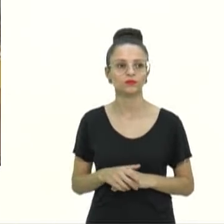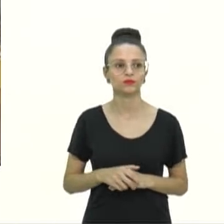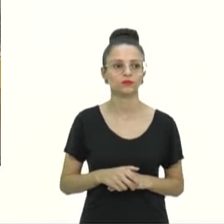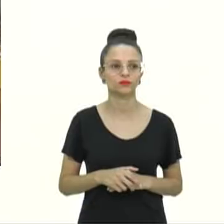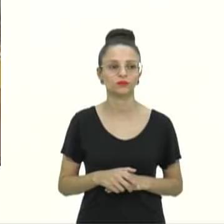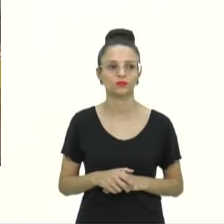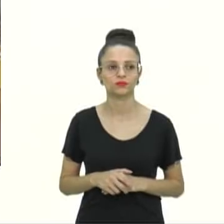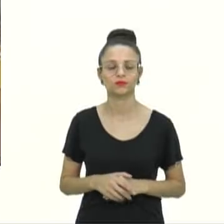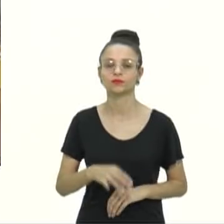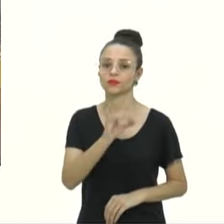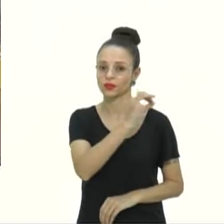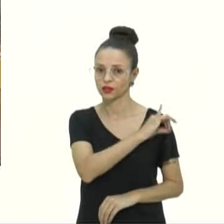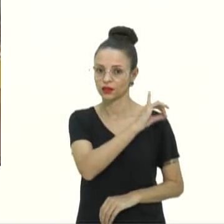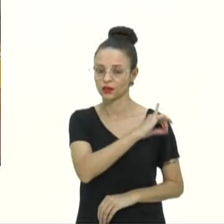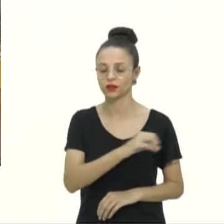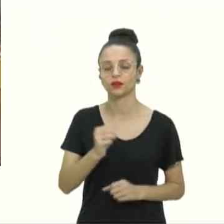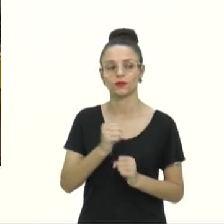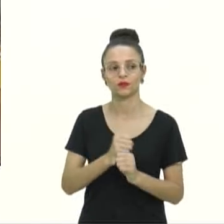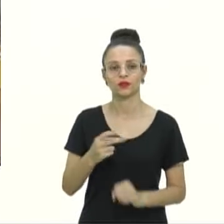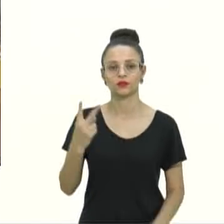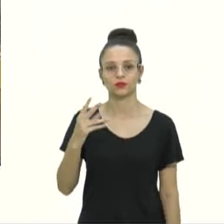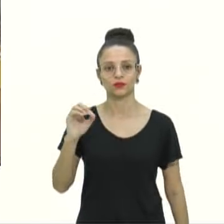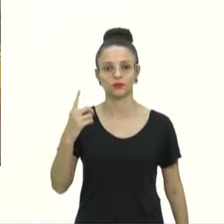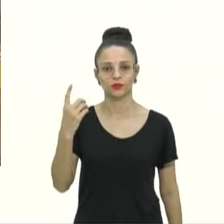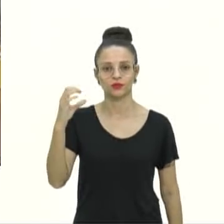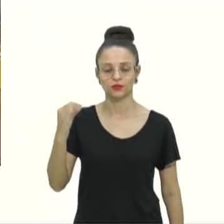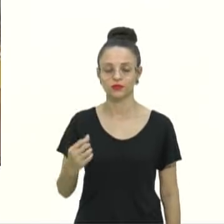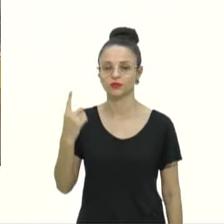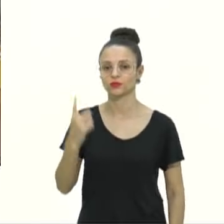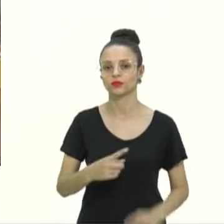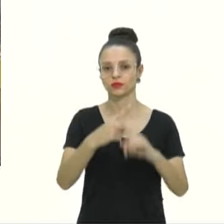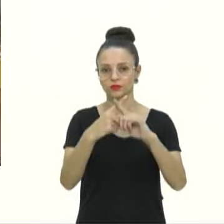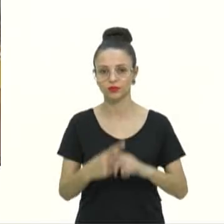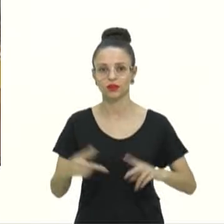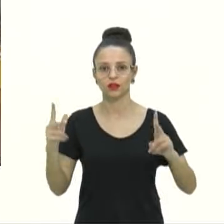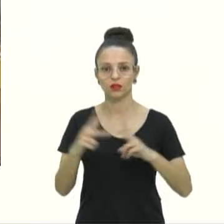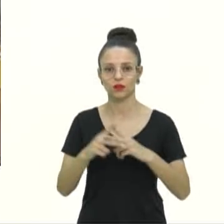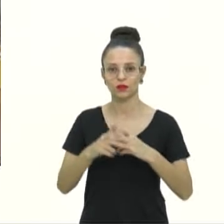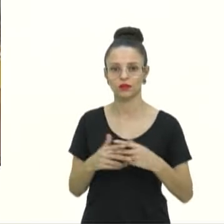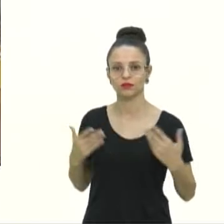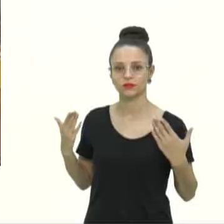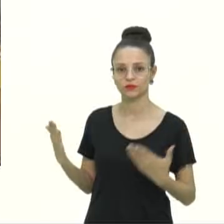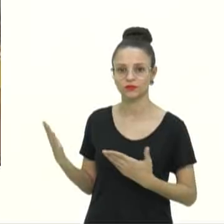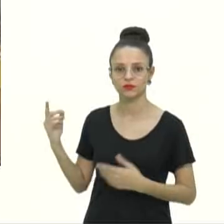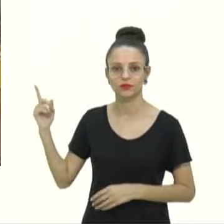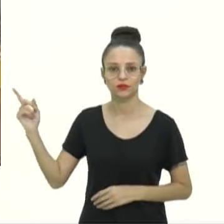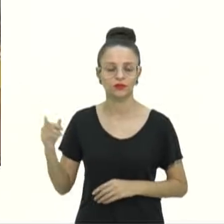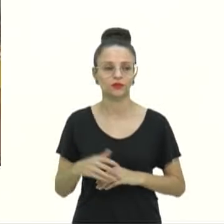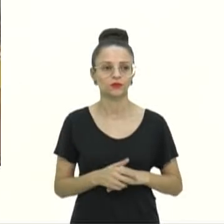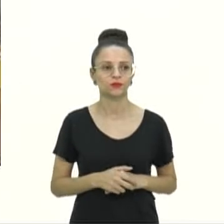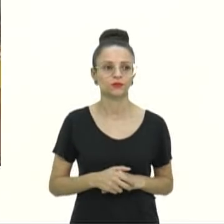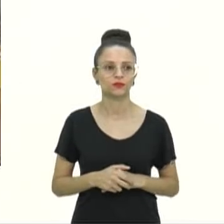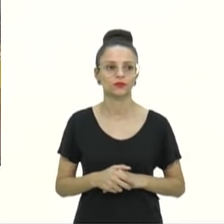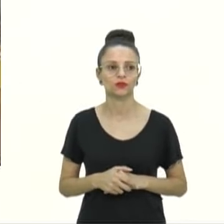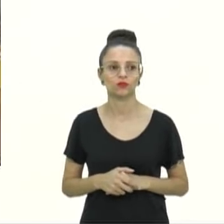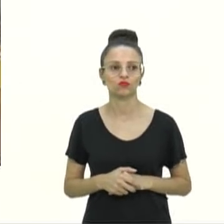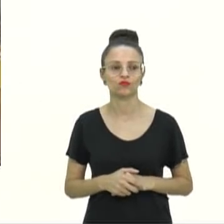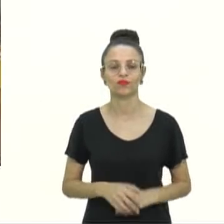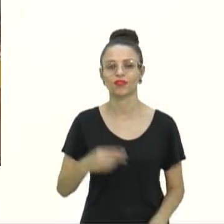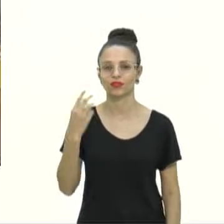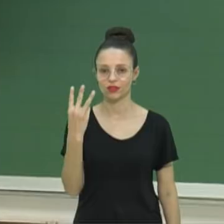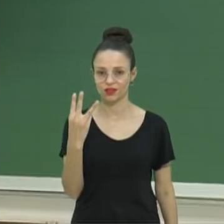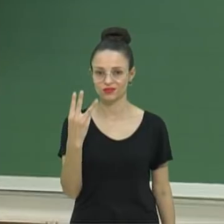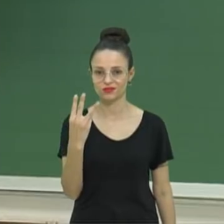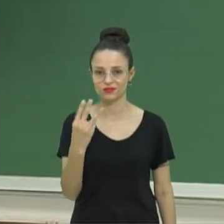na Rio 2016, onde aconteceram os embates do wrestling, né? Então, está retratado aqui para vocês, né? Então, temos